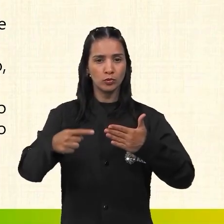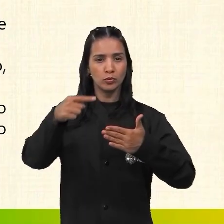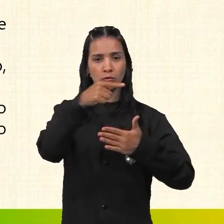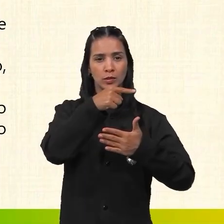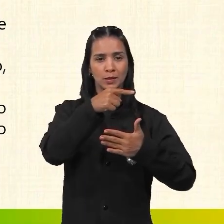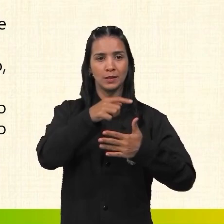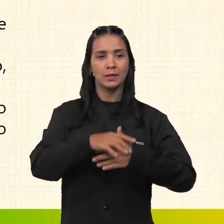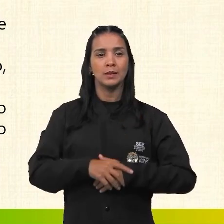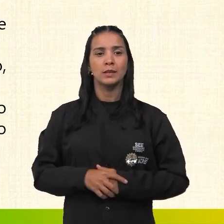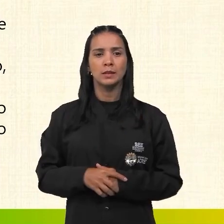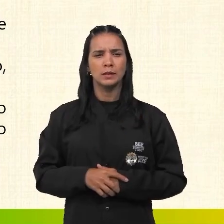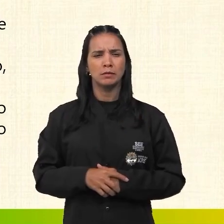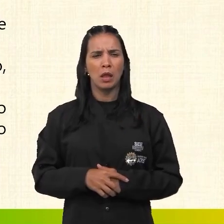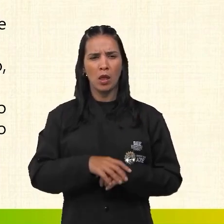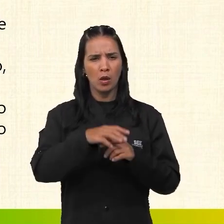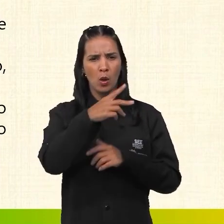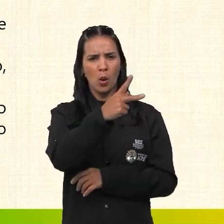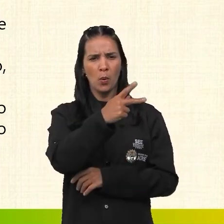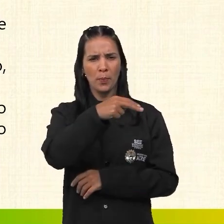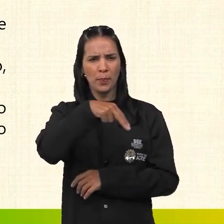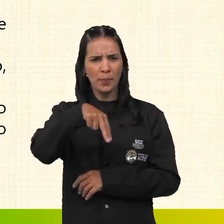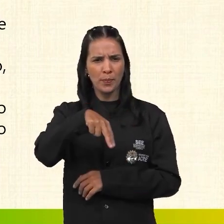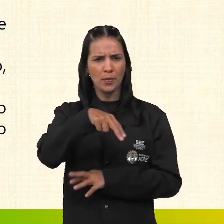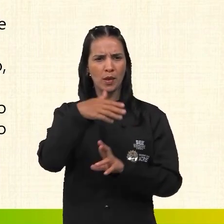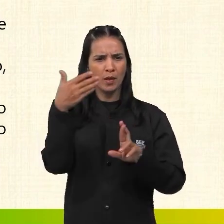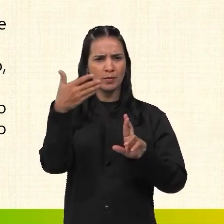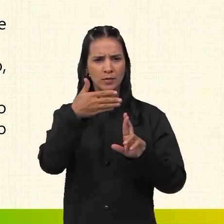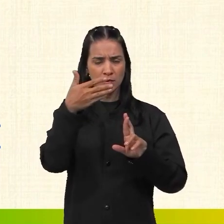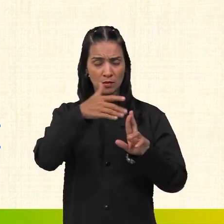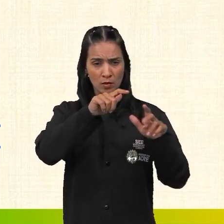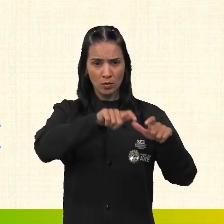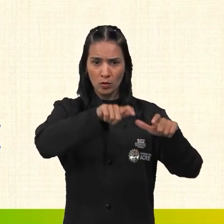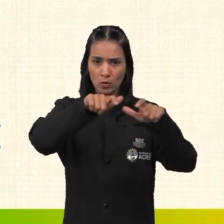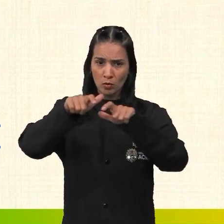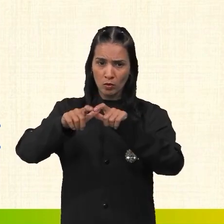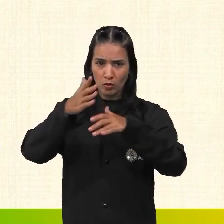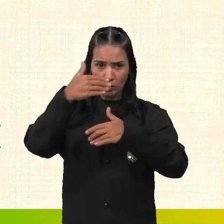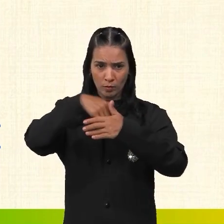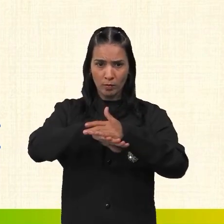local embaixo da cama, no segundo quadrinho?